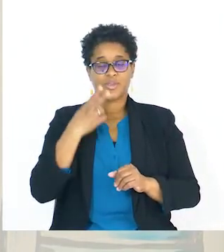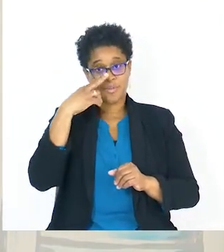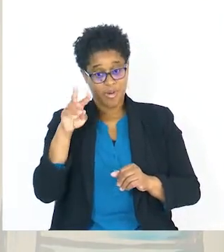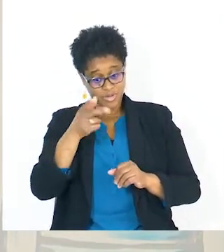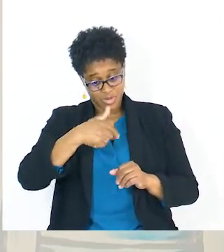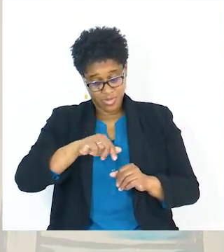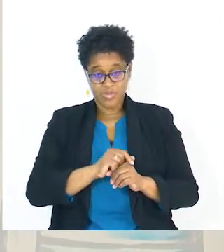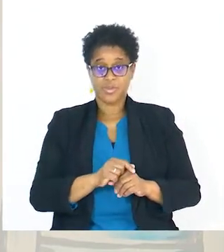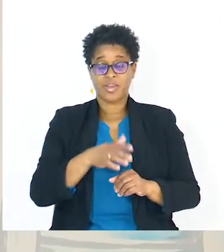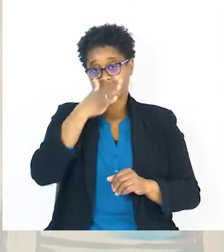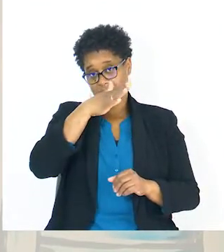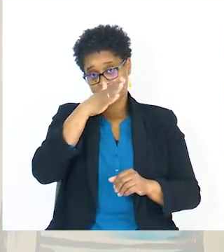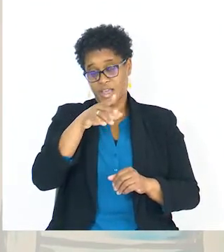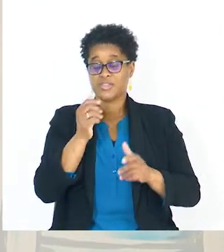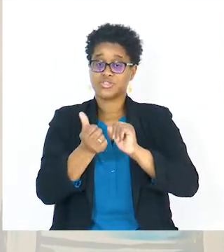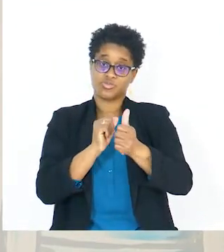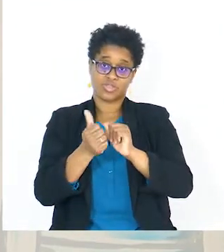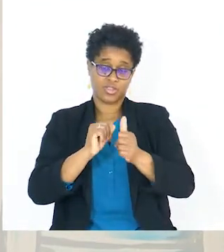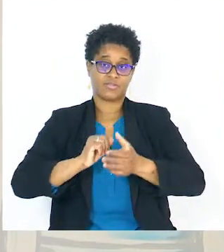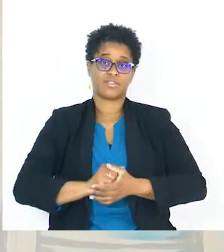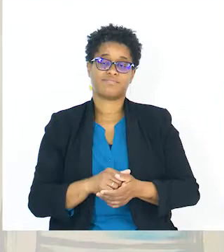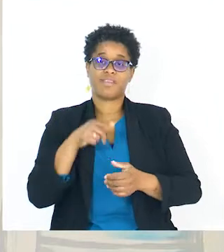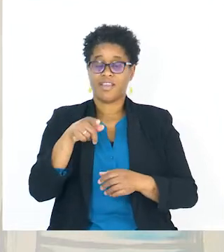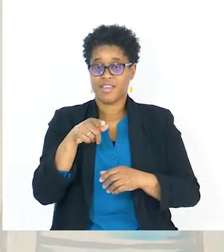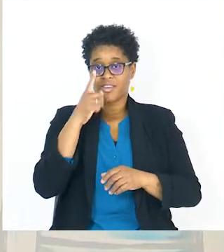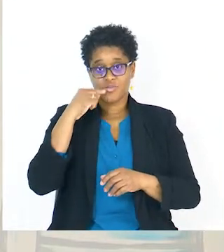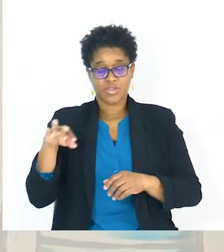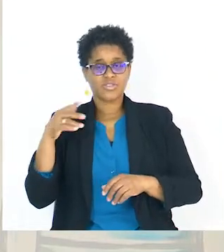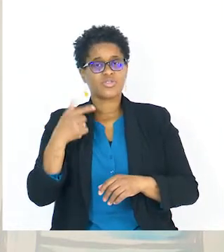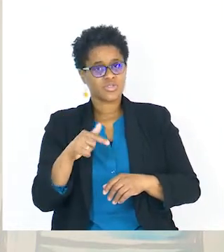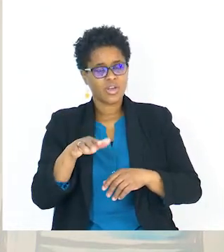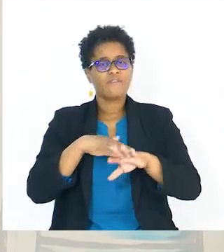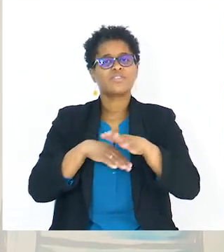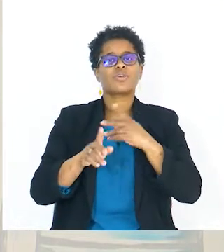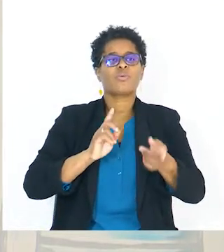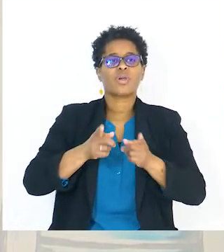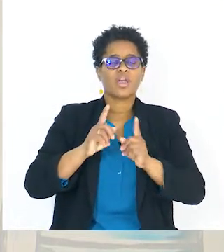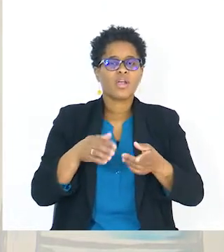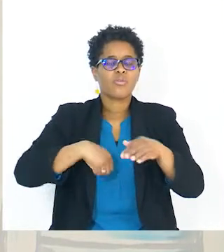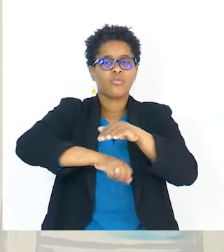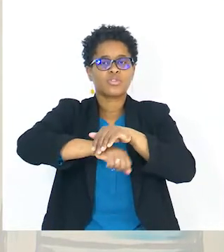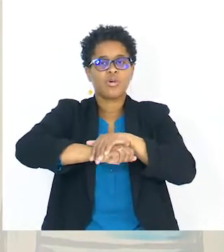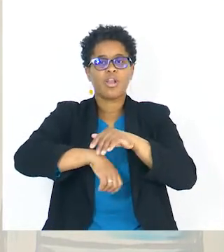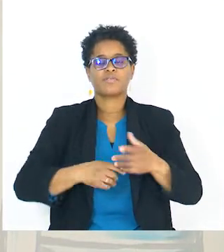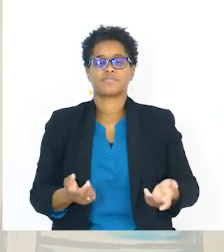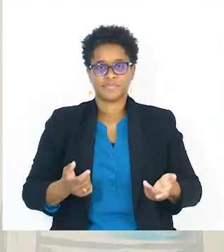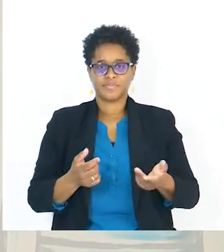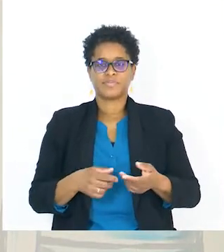mostram as atividades desportivas. Aqui os meninos estão a praticar o quê? O